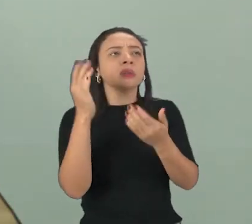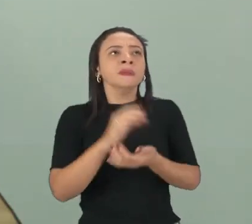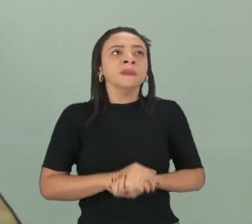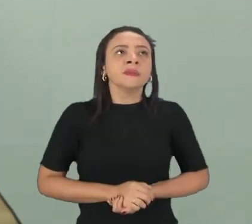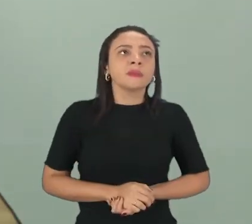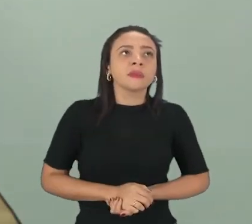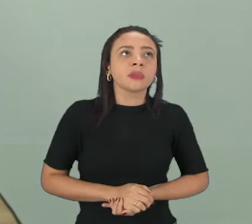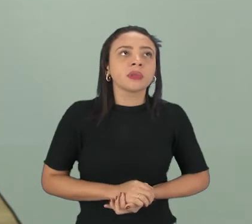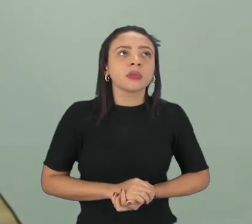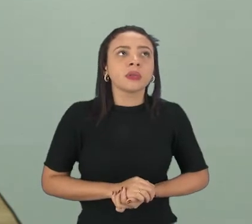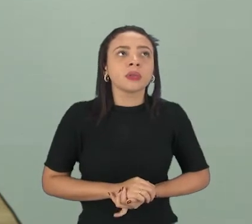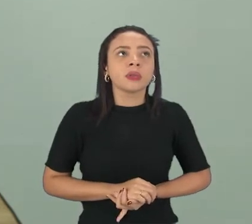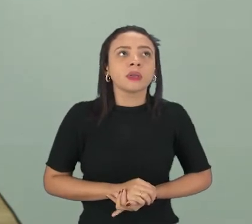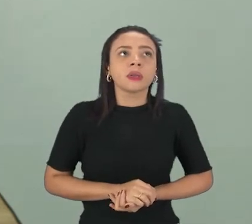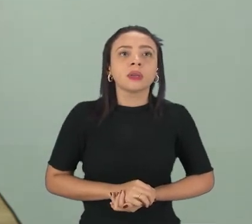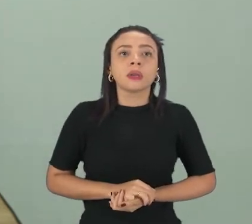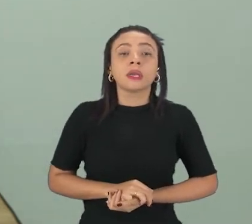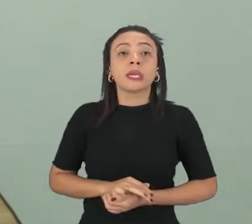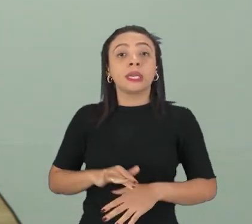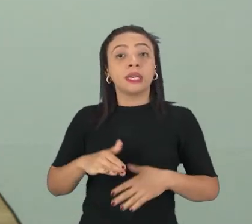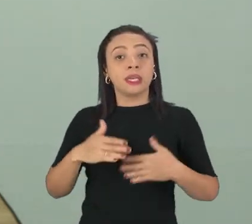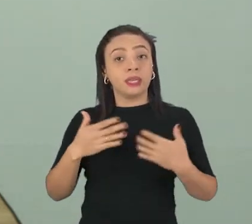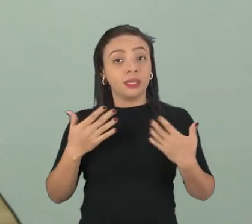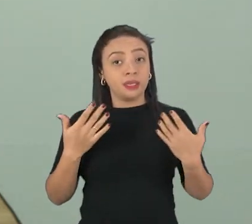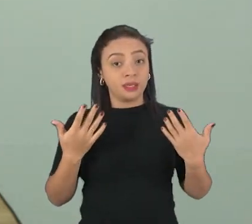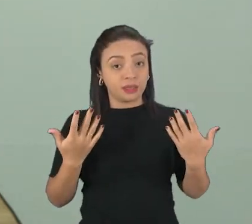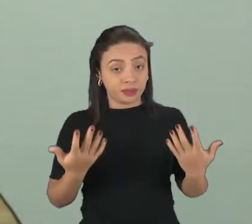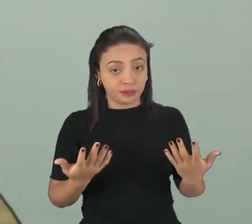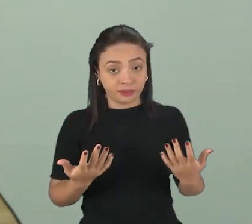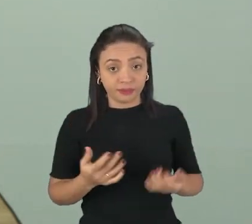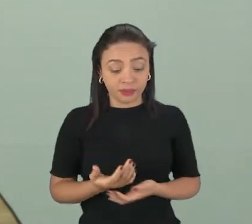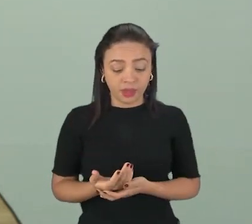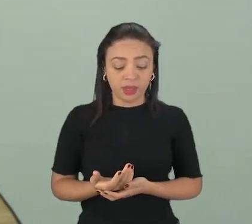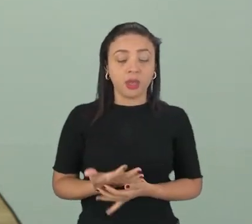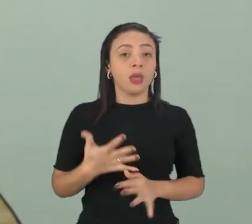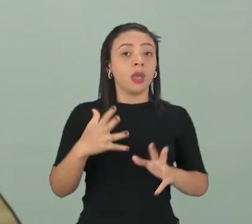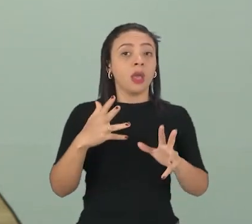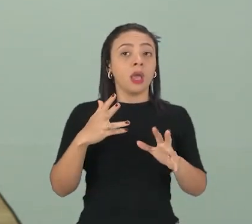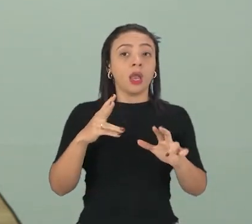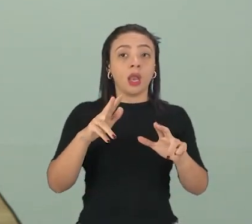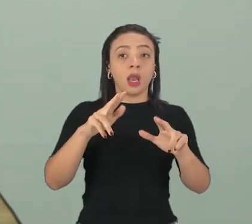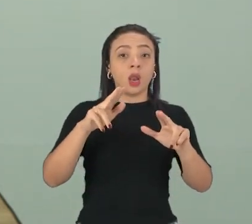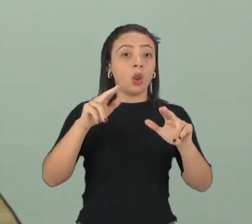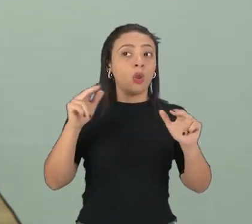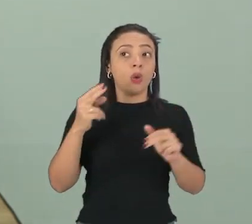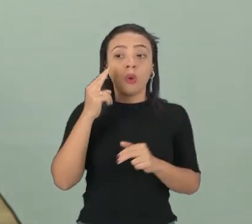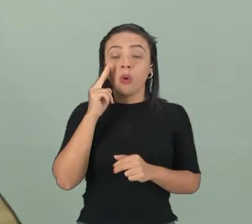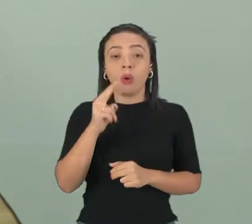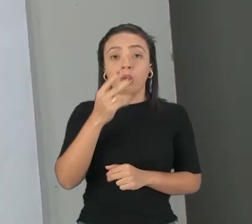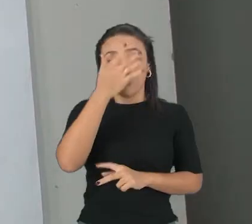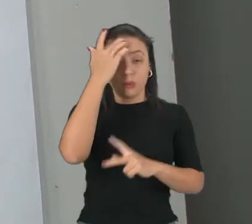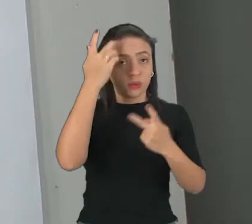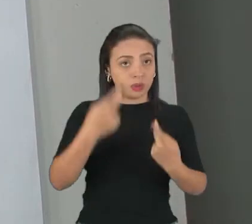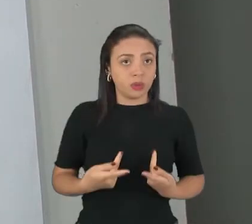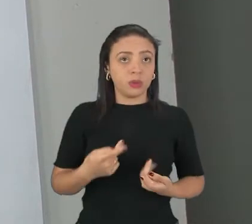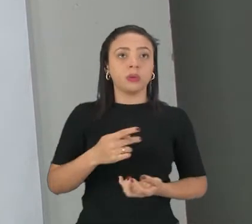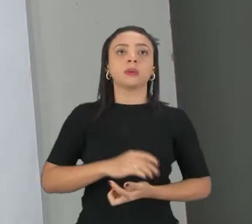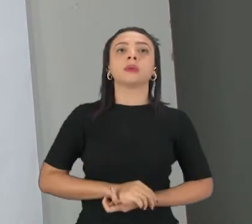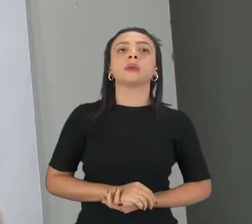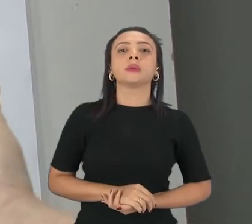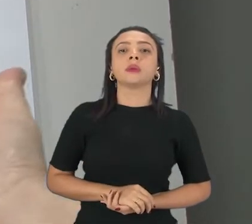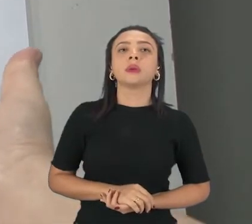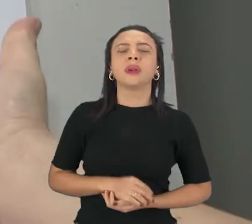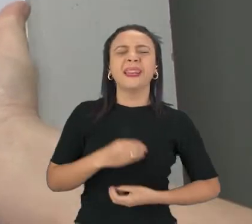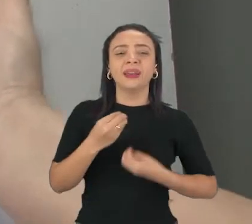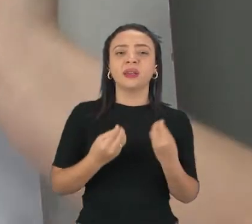foi o garotinho que surgiu. Então, aqui, ele não conhecia seres humanos. Como que